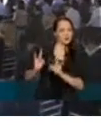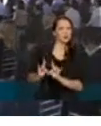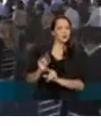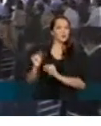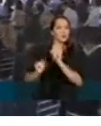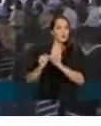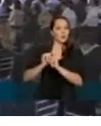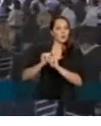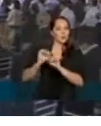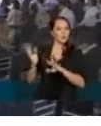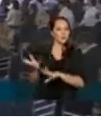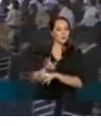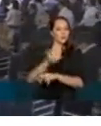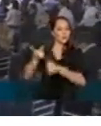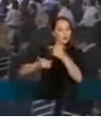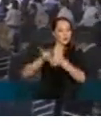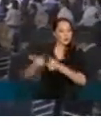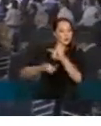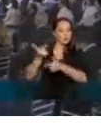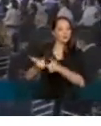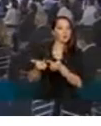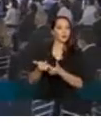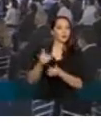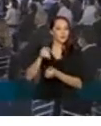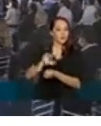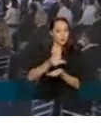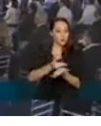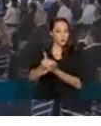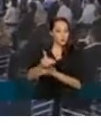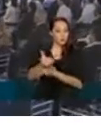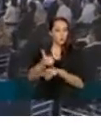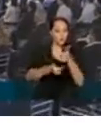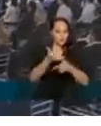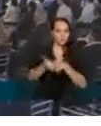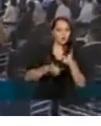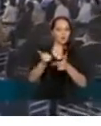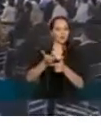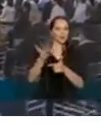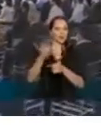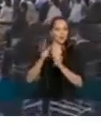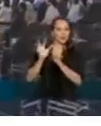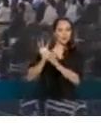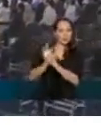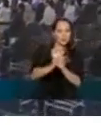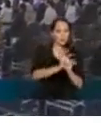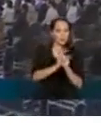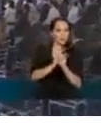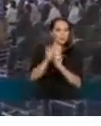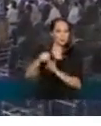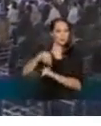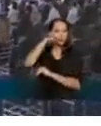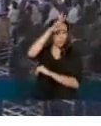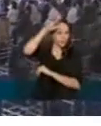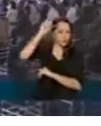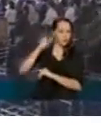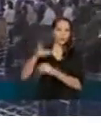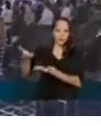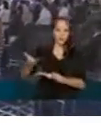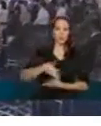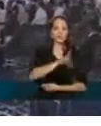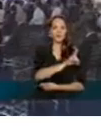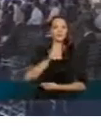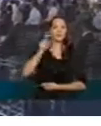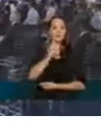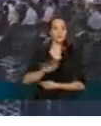ao incremento da operacionalidade a partir do início das operações do Sítio Radar de Corumbá, convidamos o diretor-geral